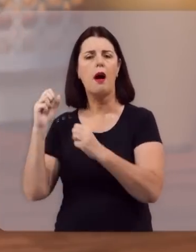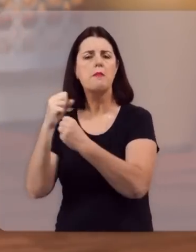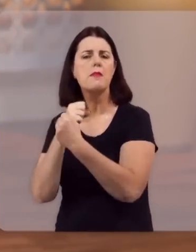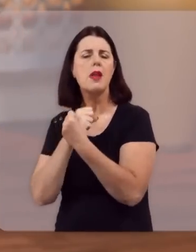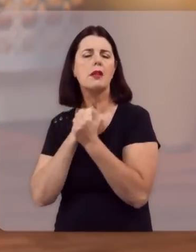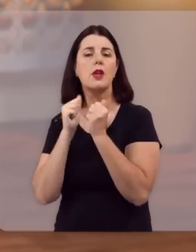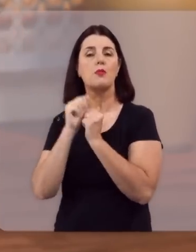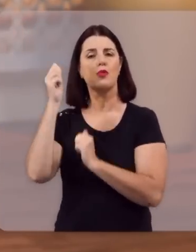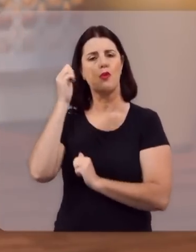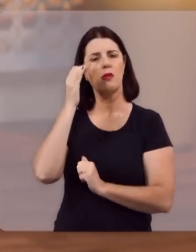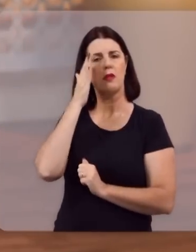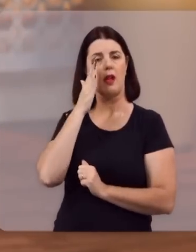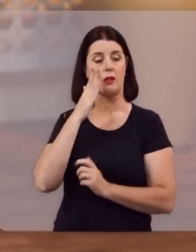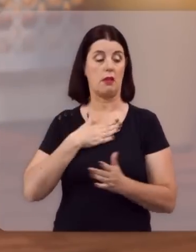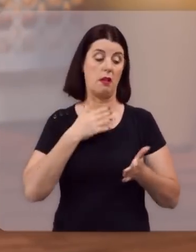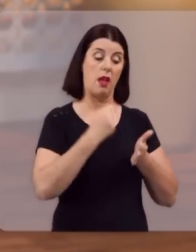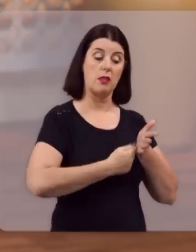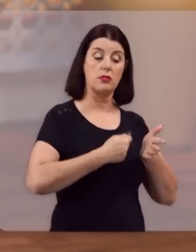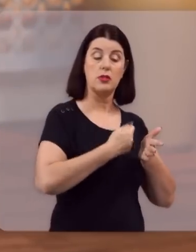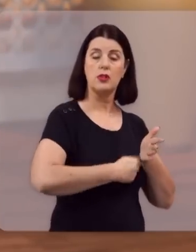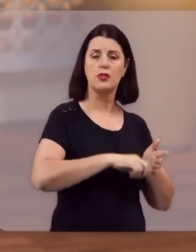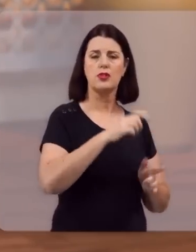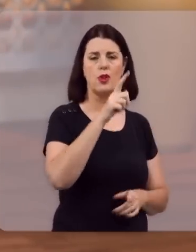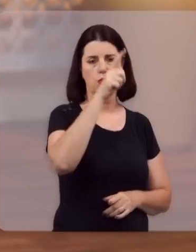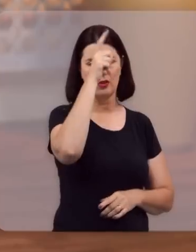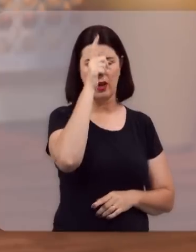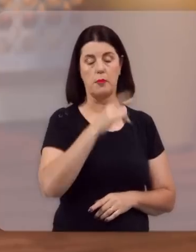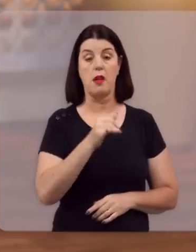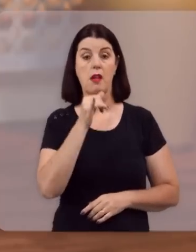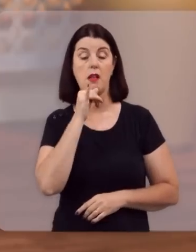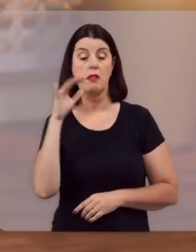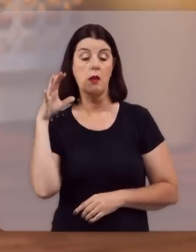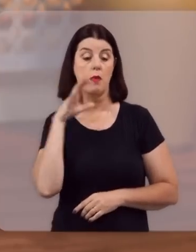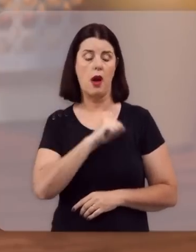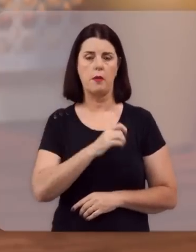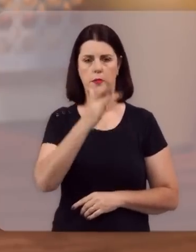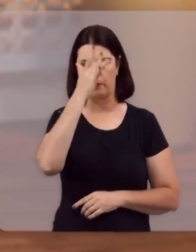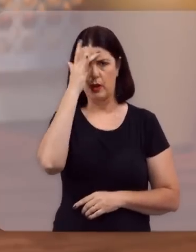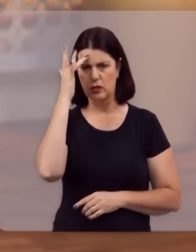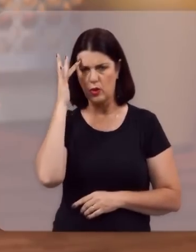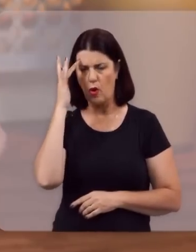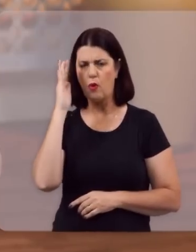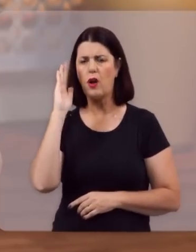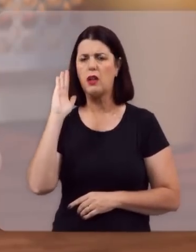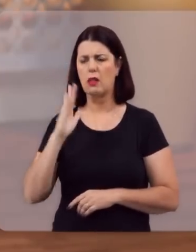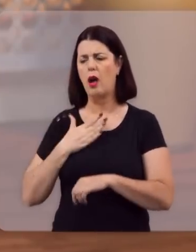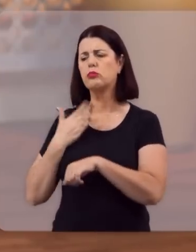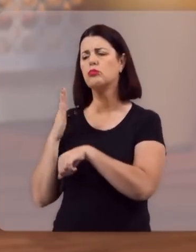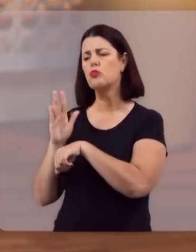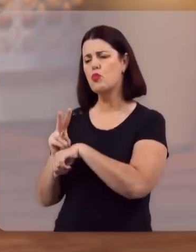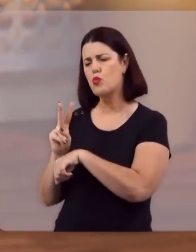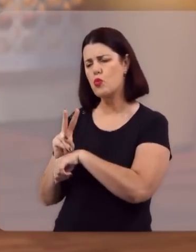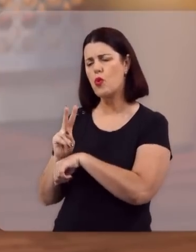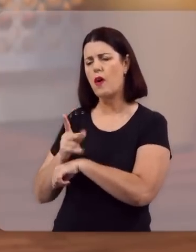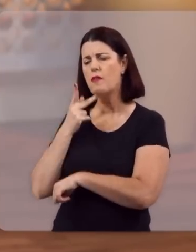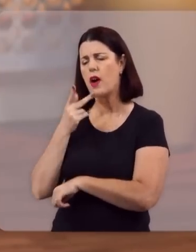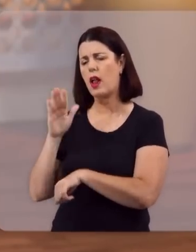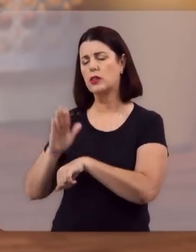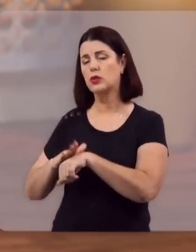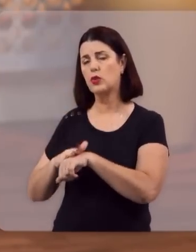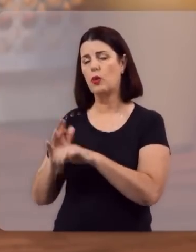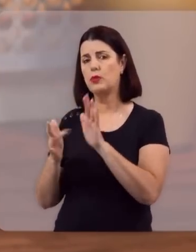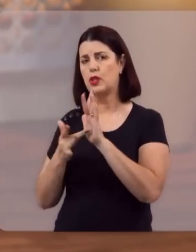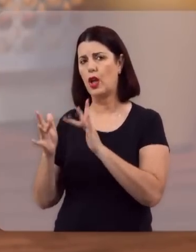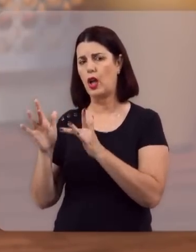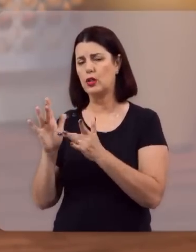Senhor enquanto resistimos Satanás. Quero dar aqui um exemplo muito rápido. Uma pessoa que eu tive a oportunidade de falar de Jesus para ela,